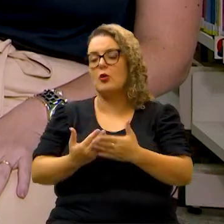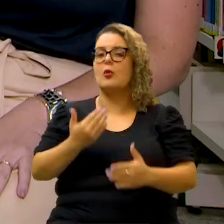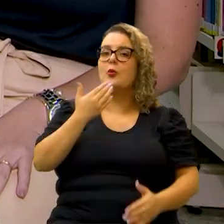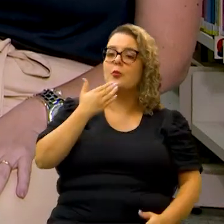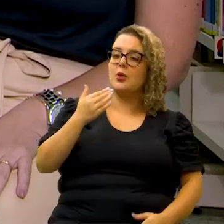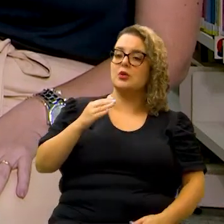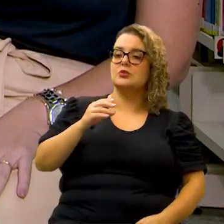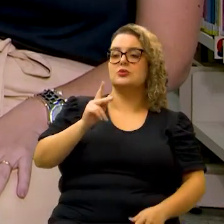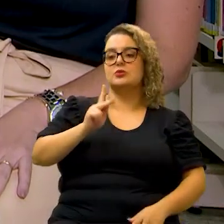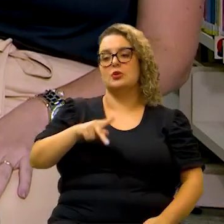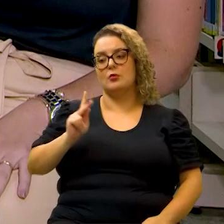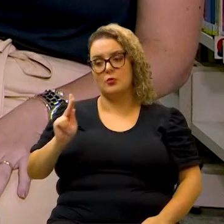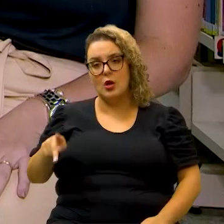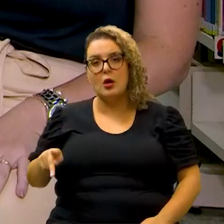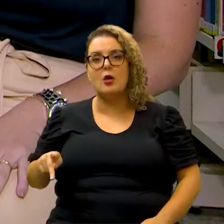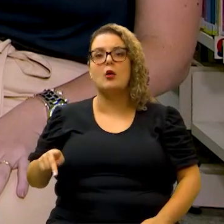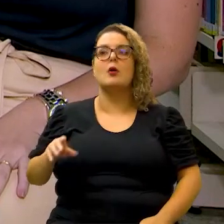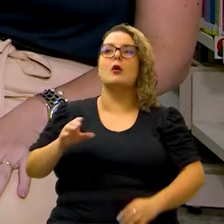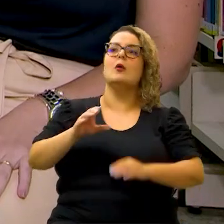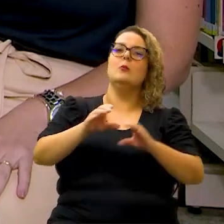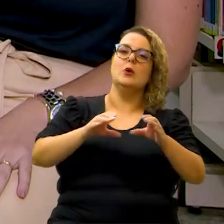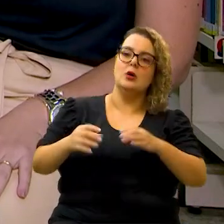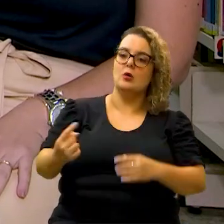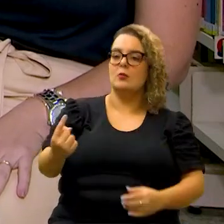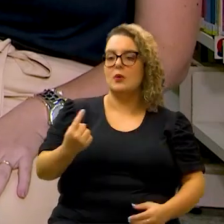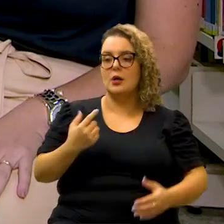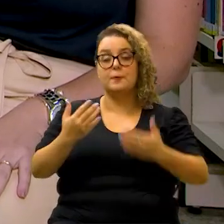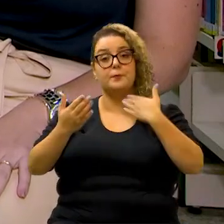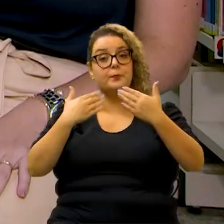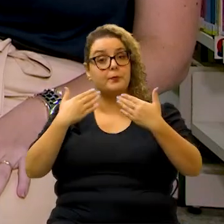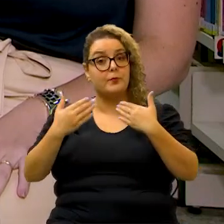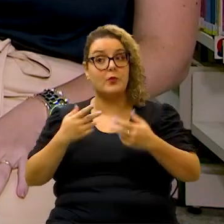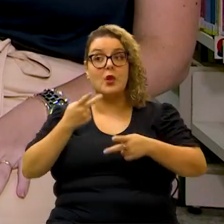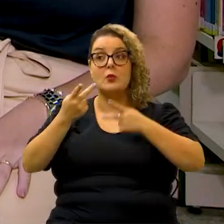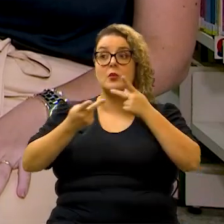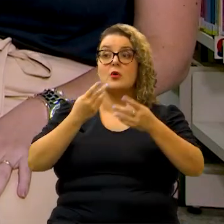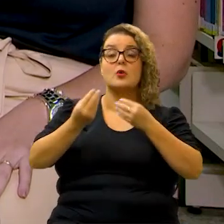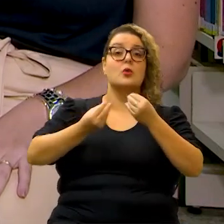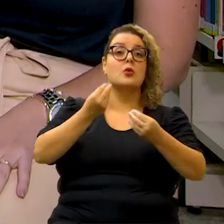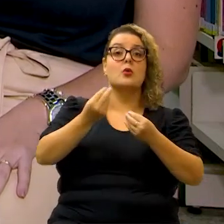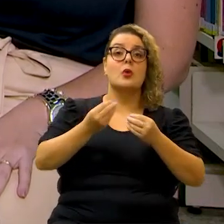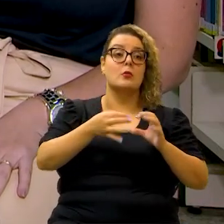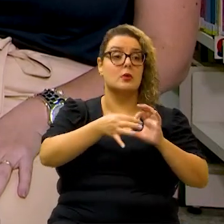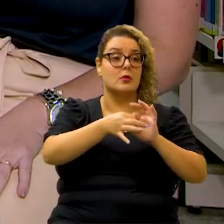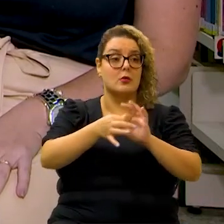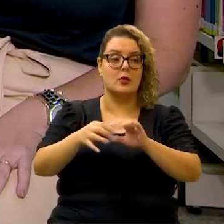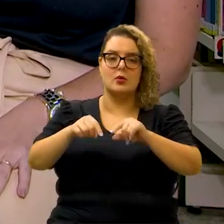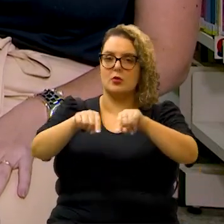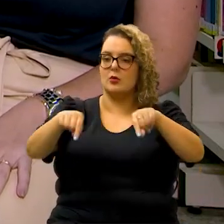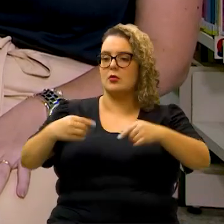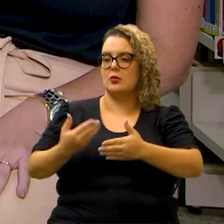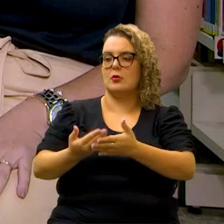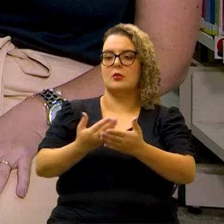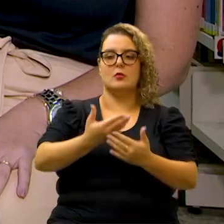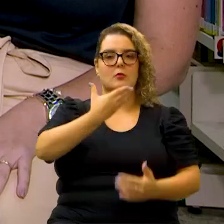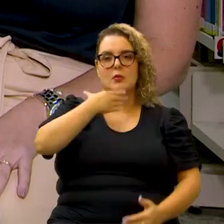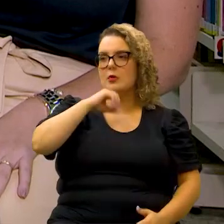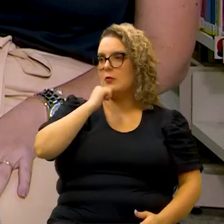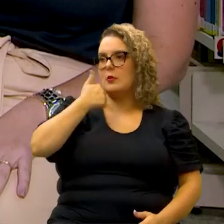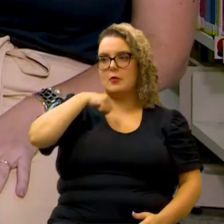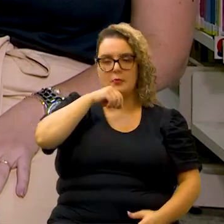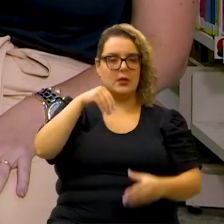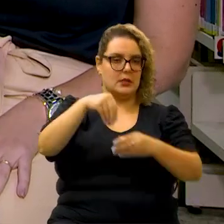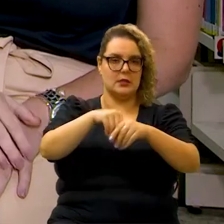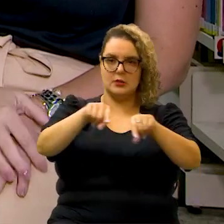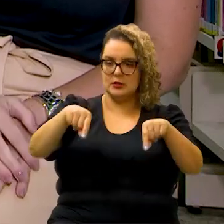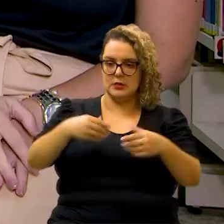mais na escola, pedir para que a coordenadora ou a professora venha, converse um pouquinho para dizer como é que está o contexto em sala de aula, mas